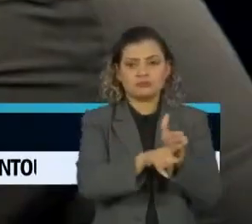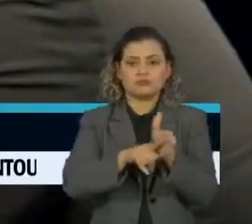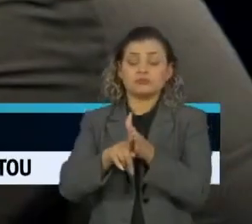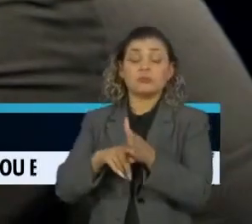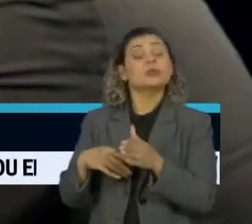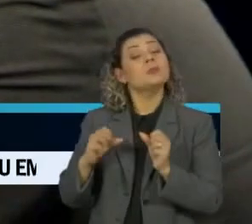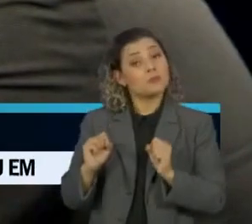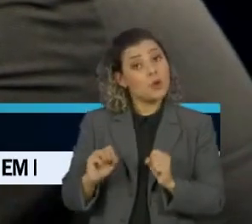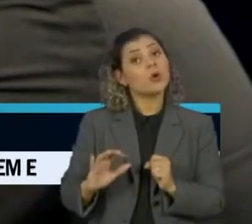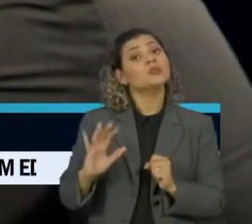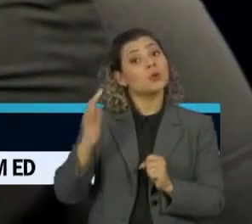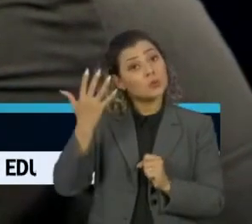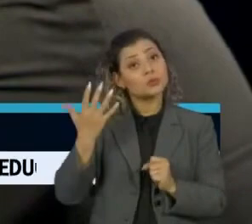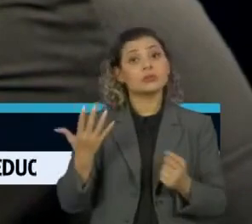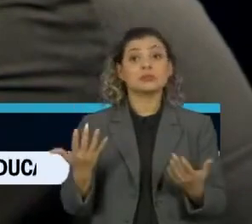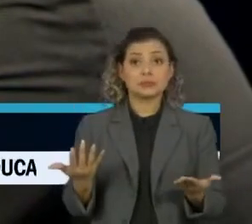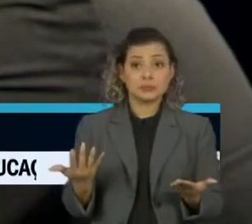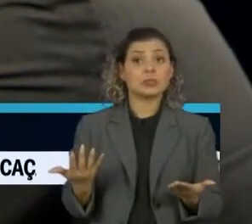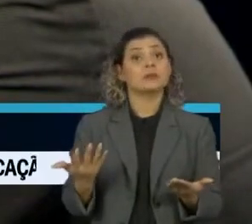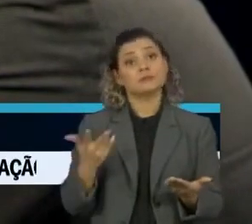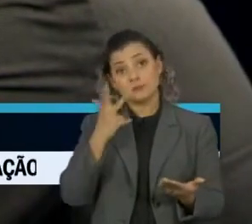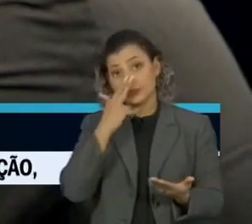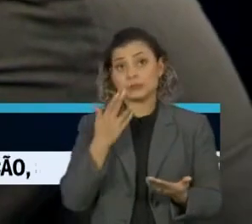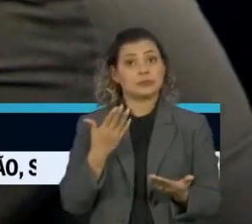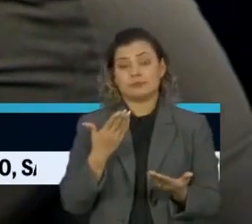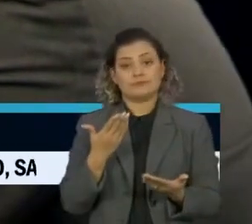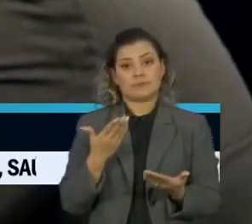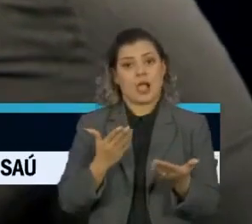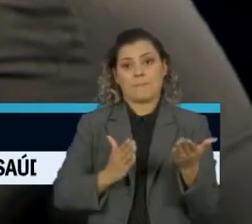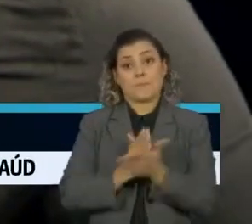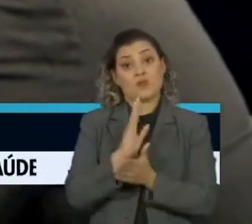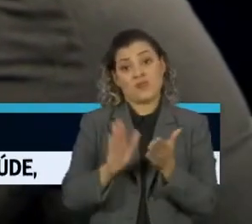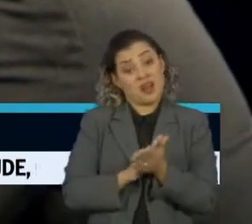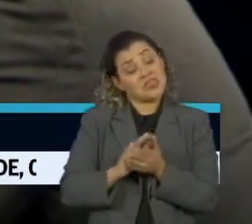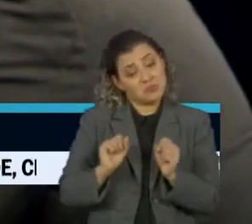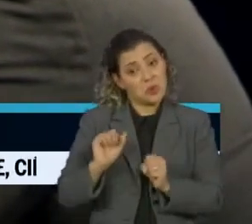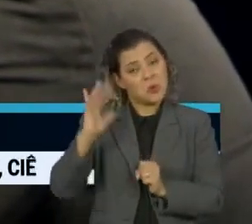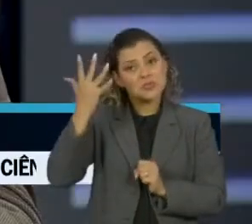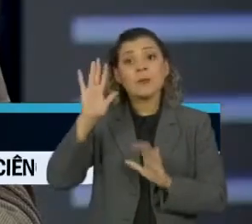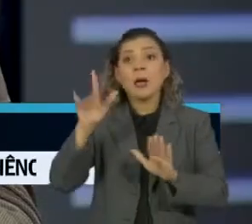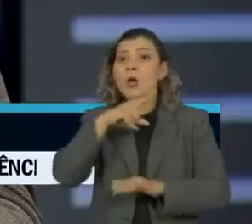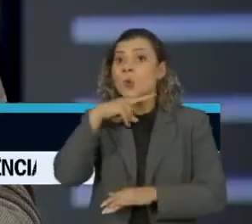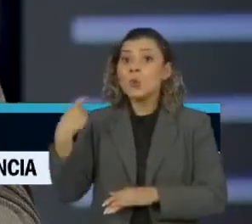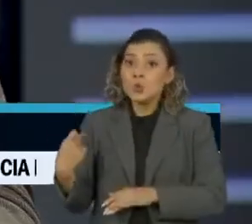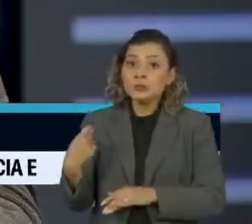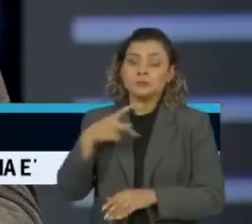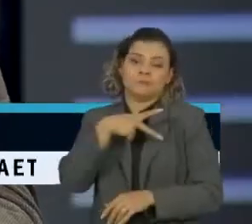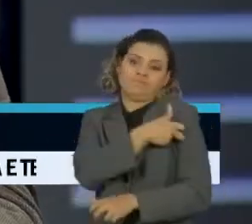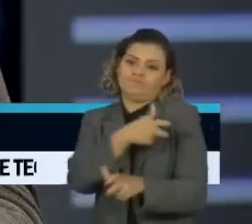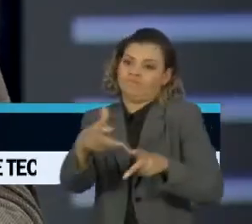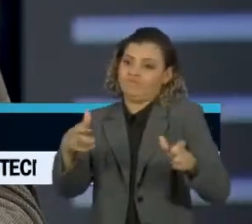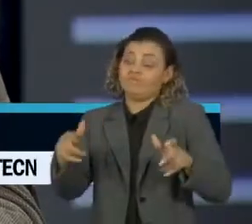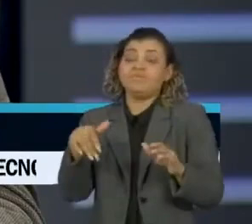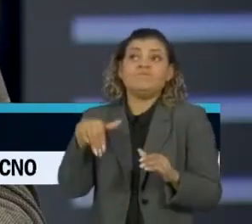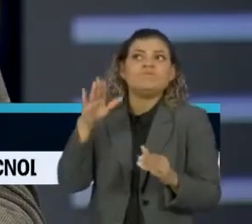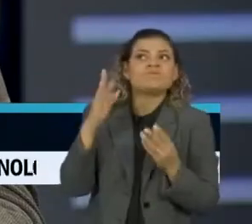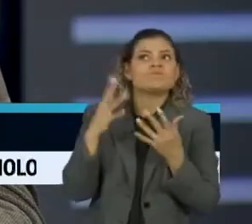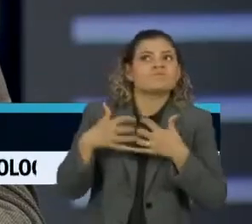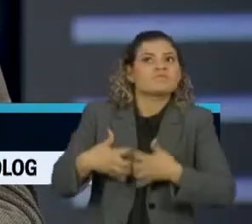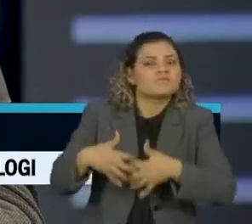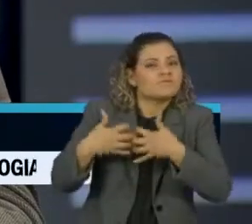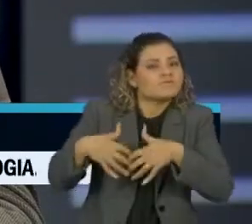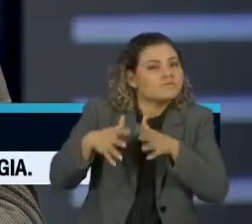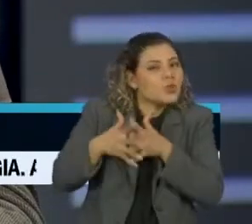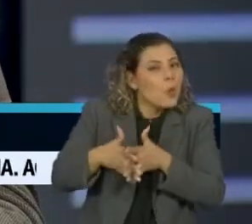correm o risco de não serem legitimadas. A vacina da Rússia, ela é um pouco mais